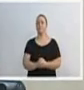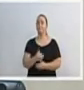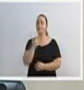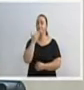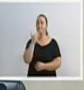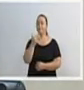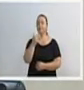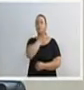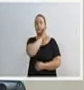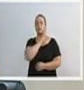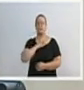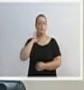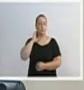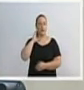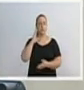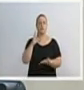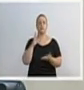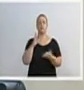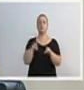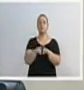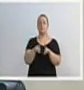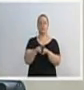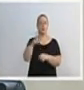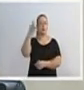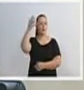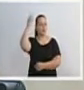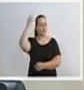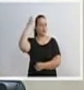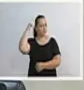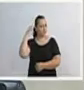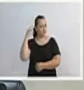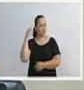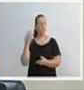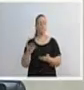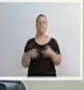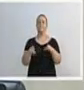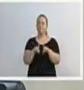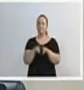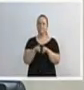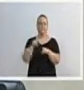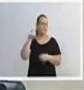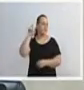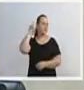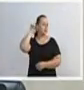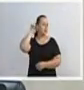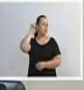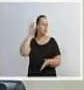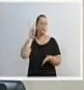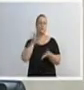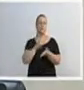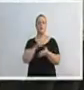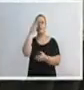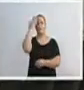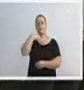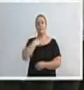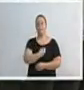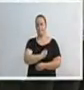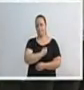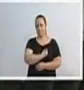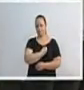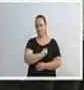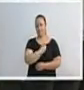sua presença, vereador Ivan Nats que registre sua presença, e também o vereador Jens Jürgen Mantel. Solicito à assessoria que chame os